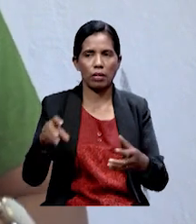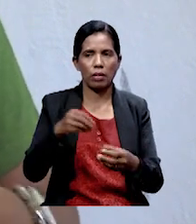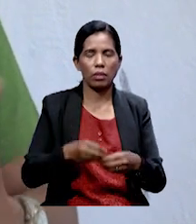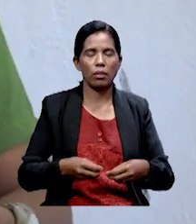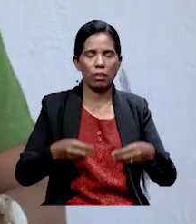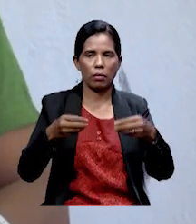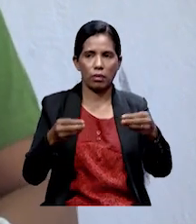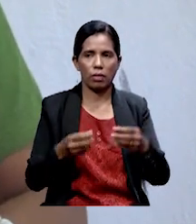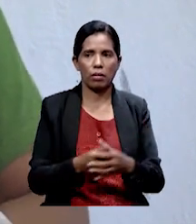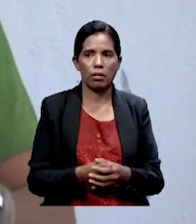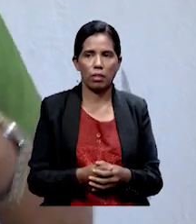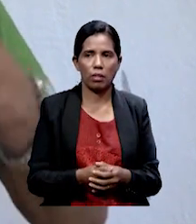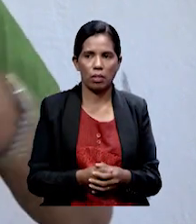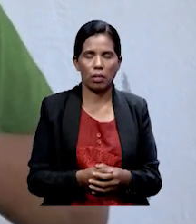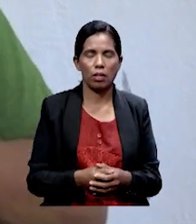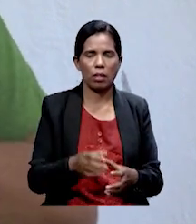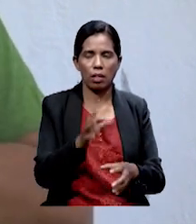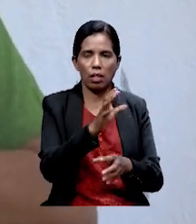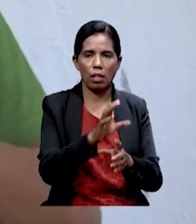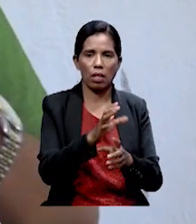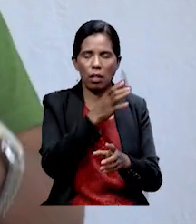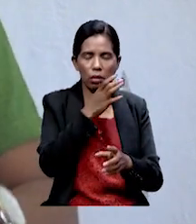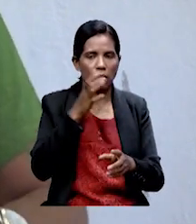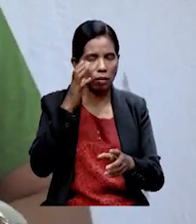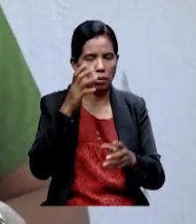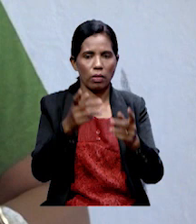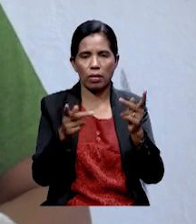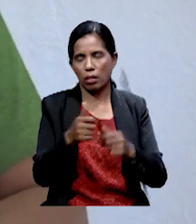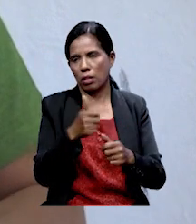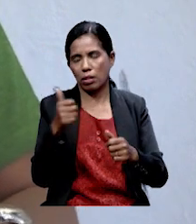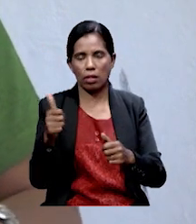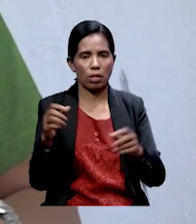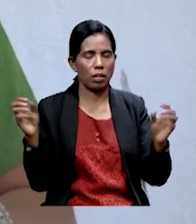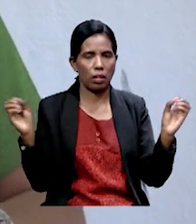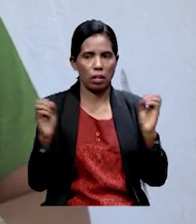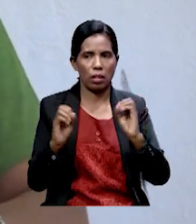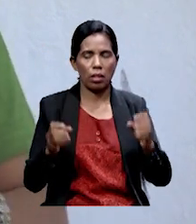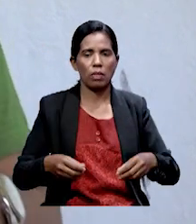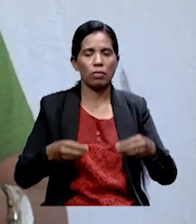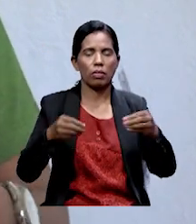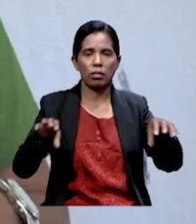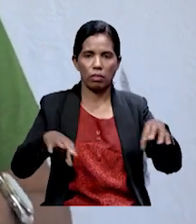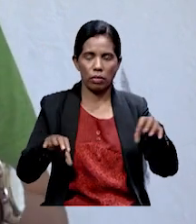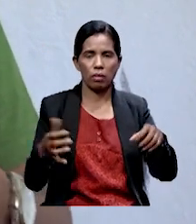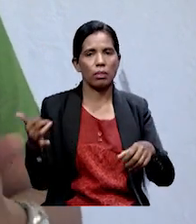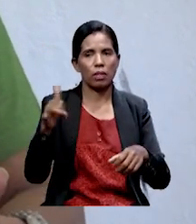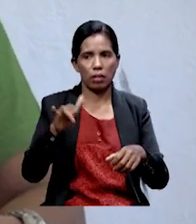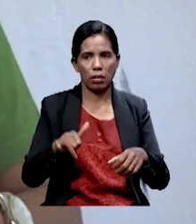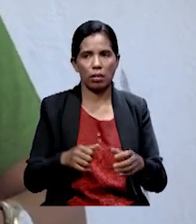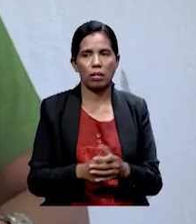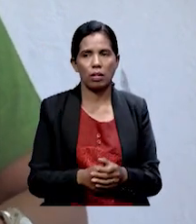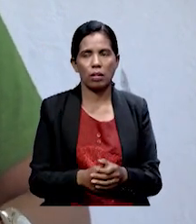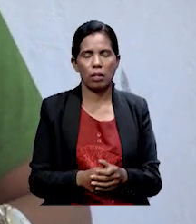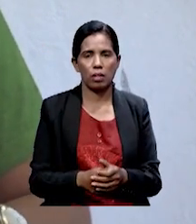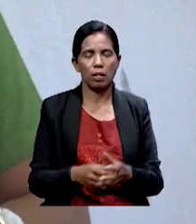energia ba ansa setor agricultura setor ser selo nemos la cria di dia então sira halo revolta de sira